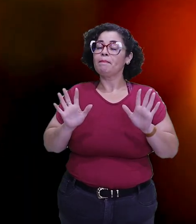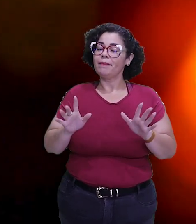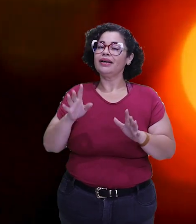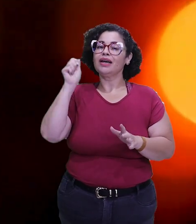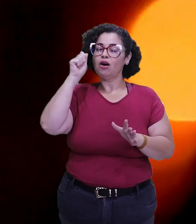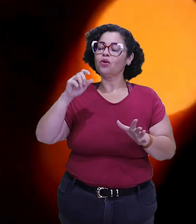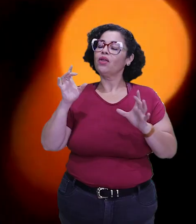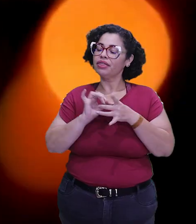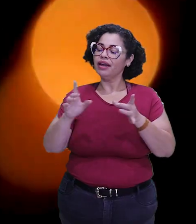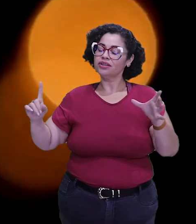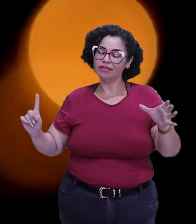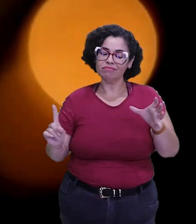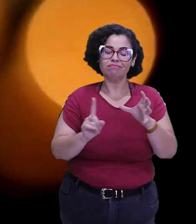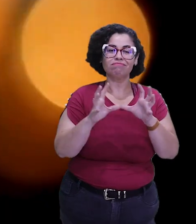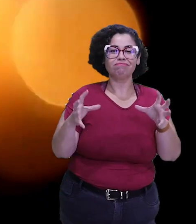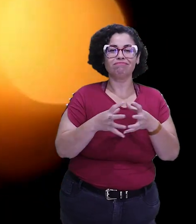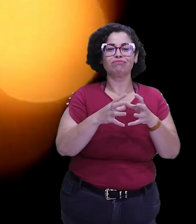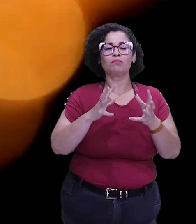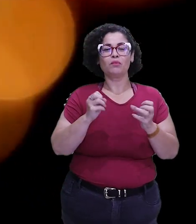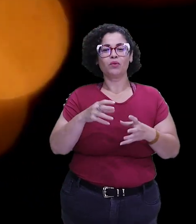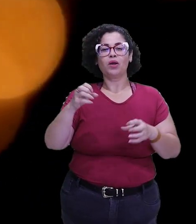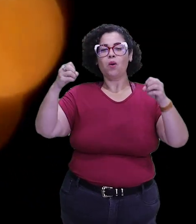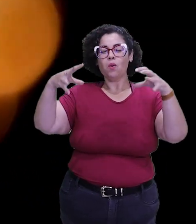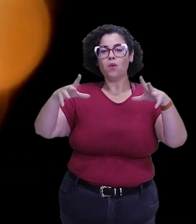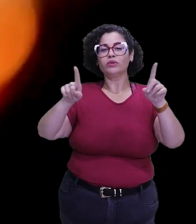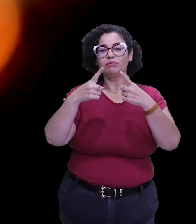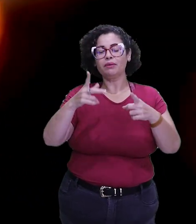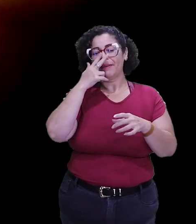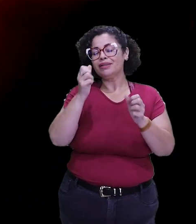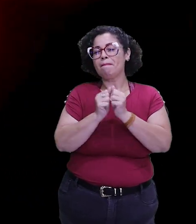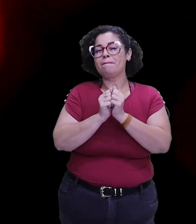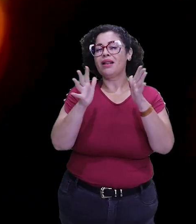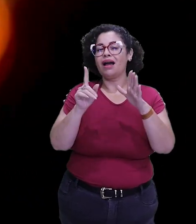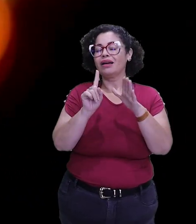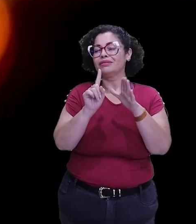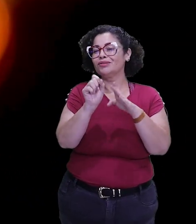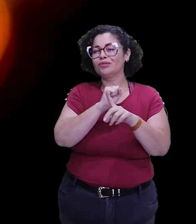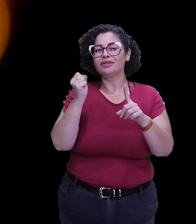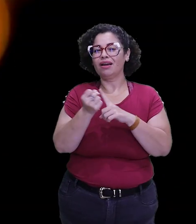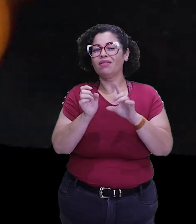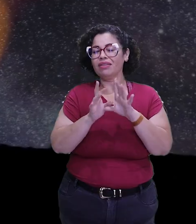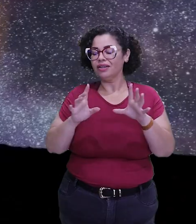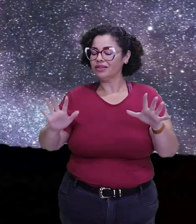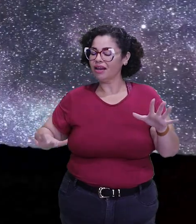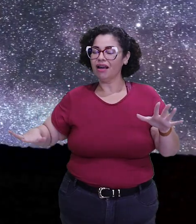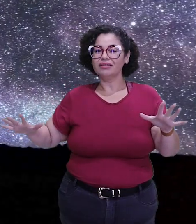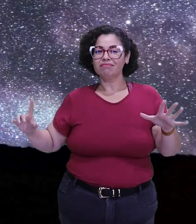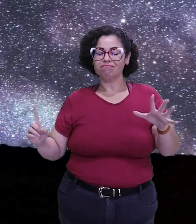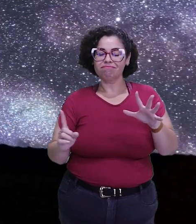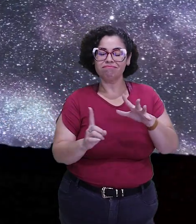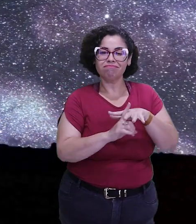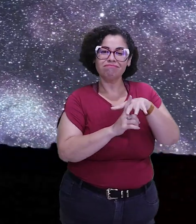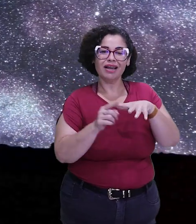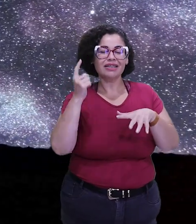pertencimento. A música e a luz criam uma espécie de milagre social. Pela primeira vez, eles se sentem donos